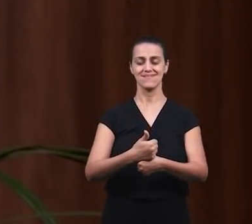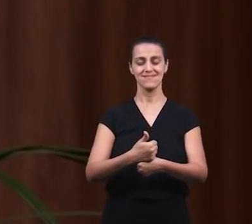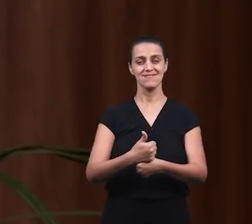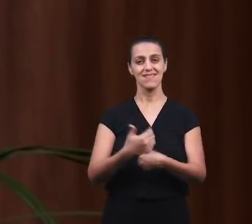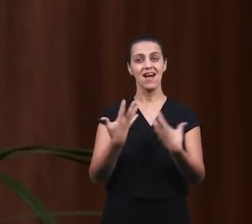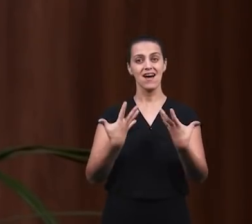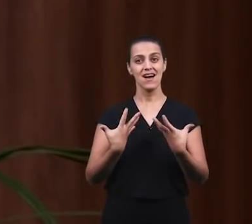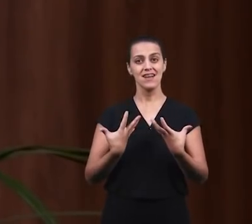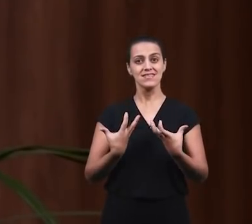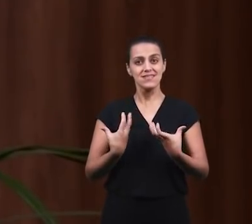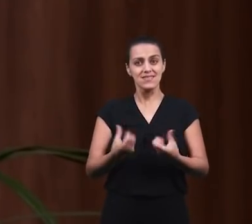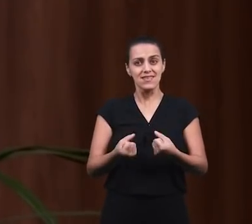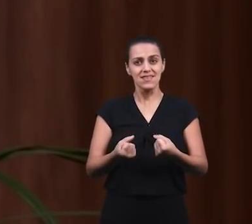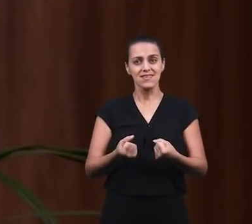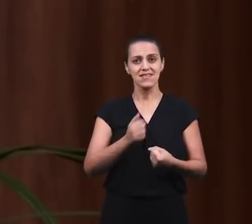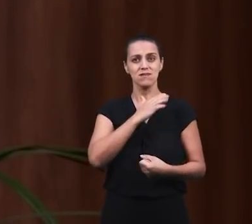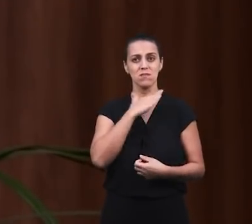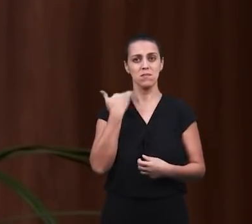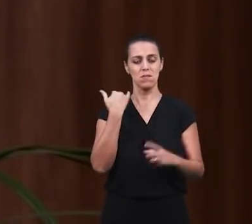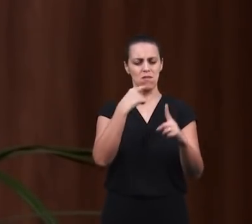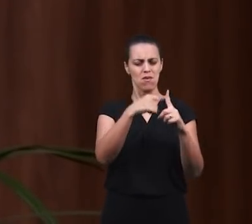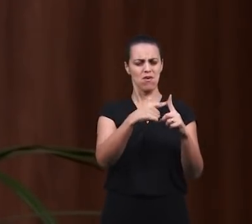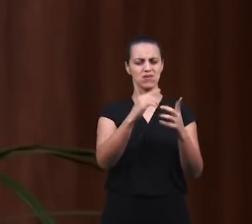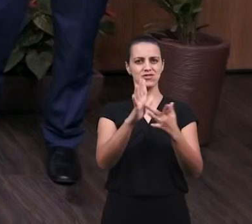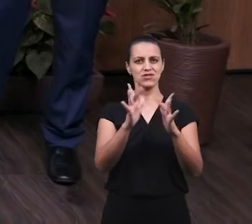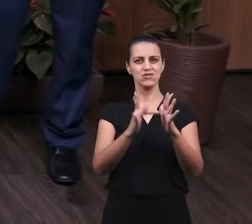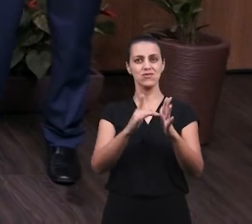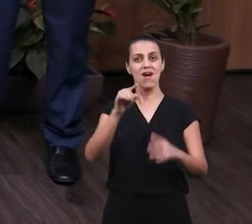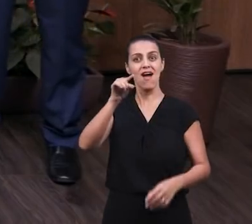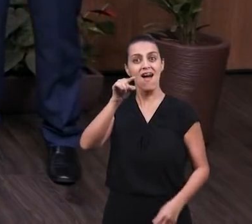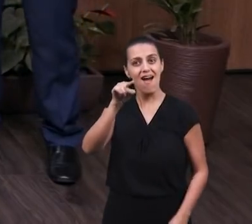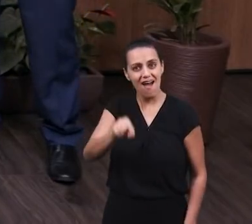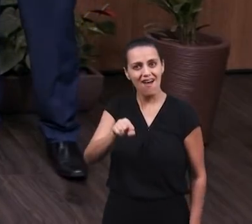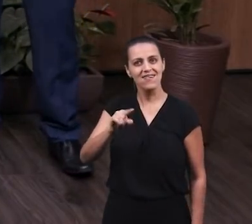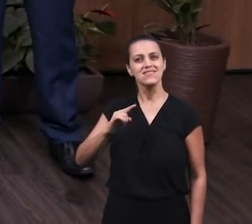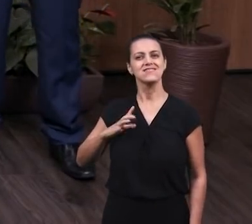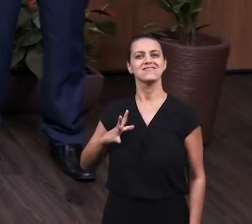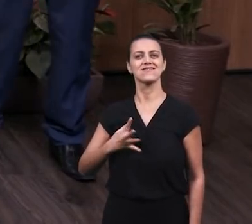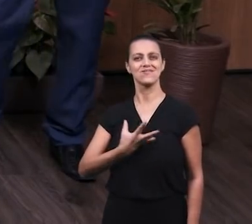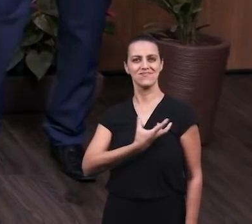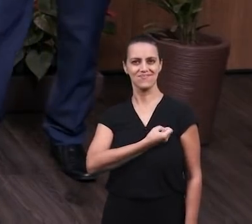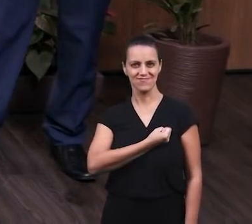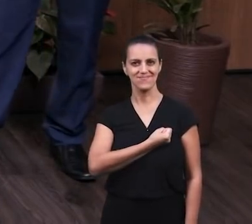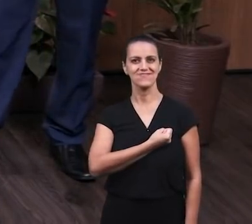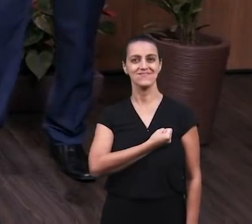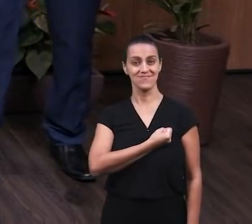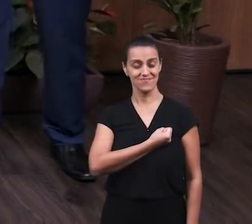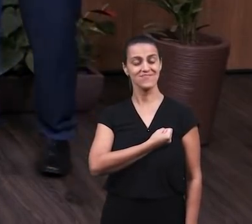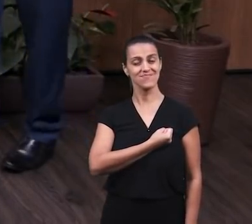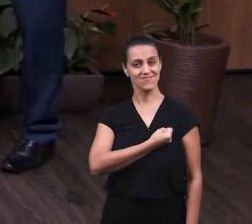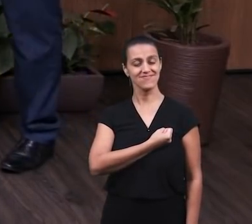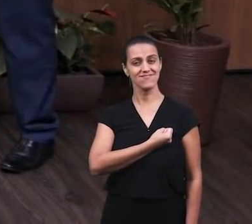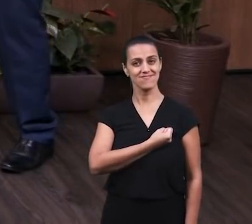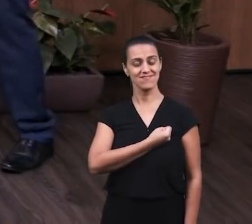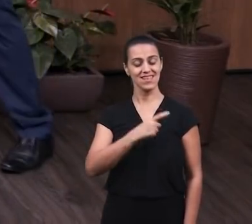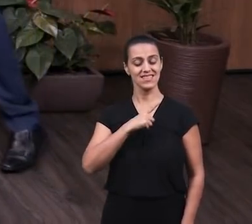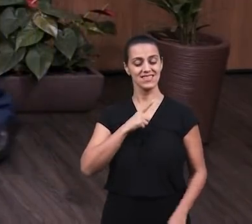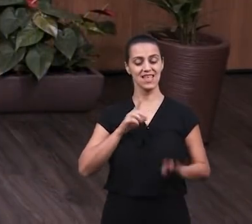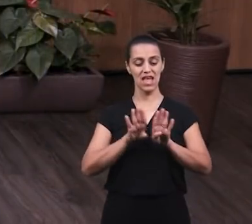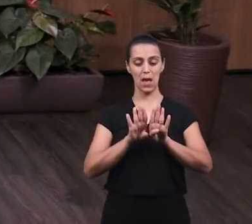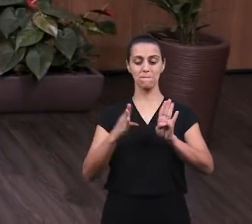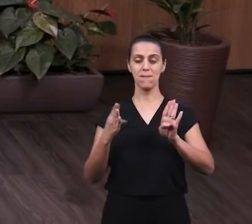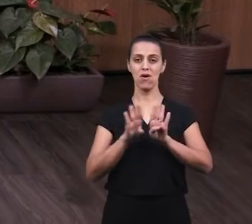de Jesus, isso é salvação. Ao entrar pela porta